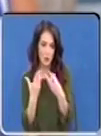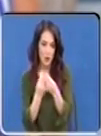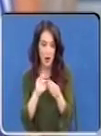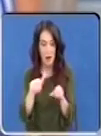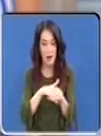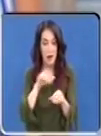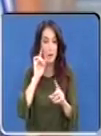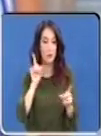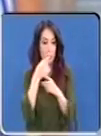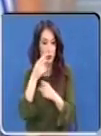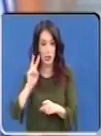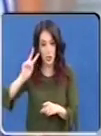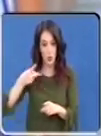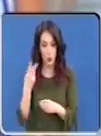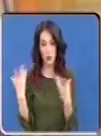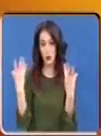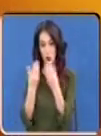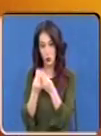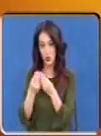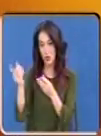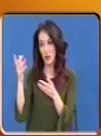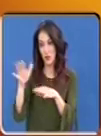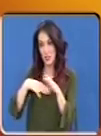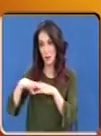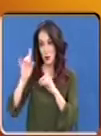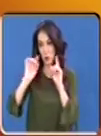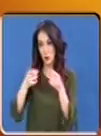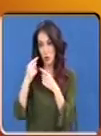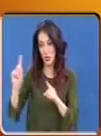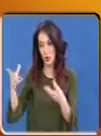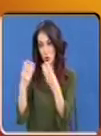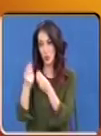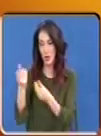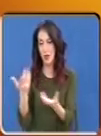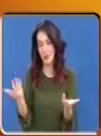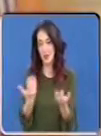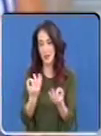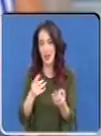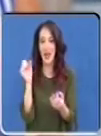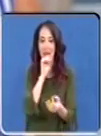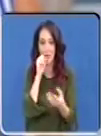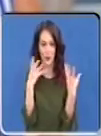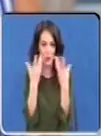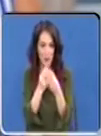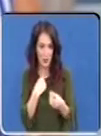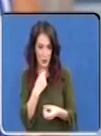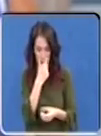canções que foram escritas com ela e pronto, fazia todo sentido ela estar aqui também. Vamos ouvir a primeira? Sim! Então vamos